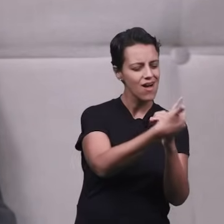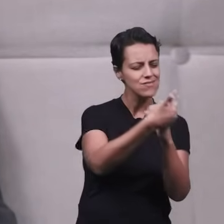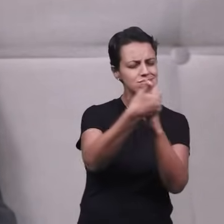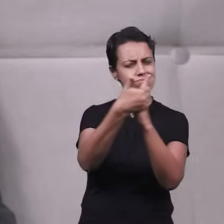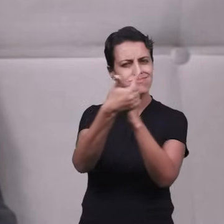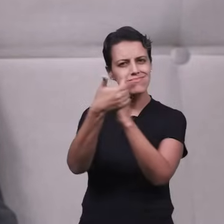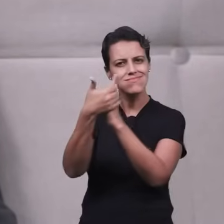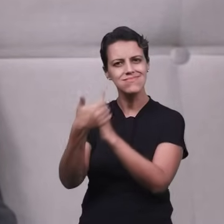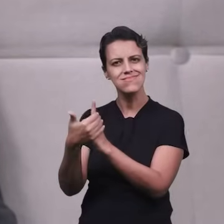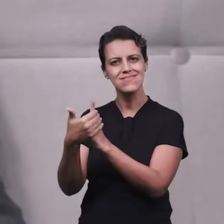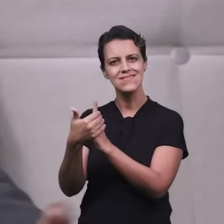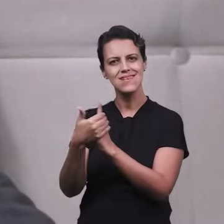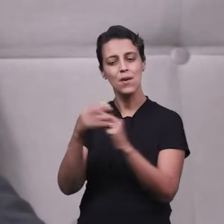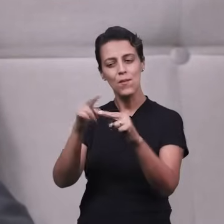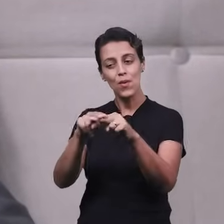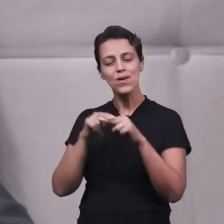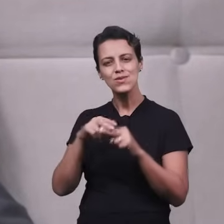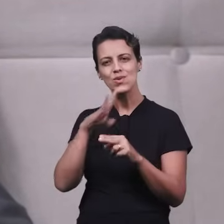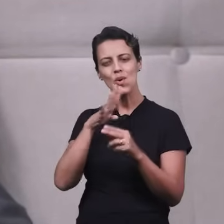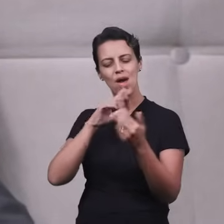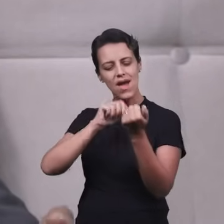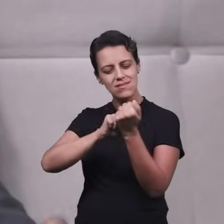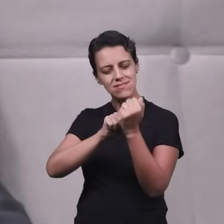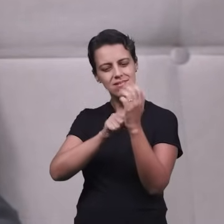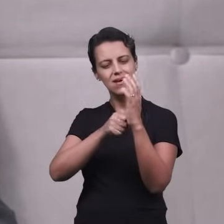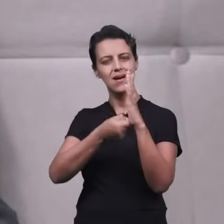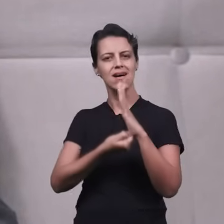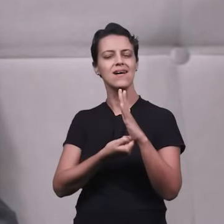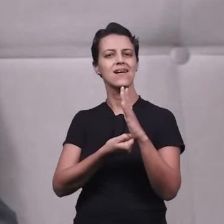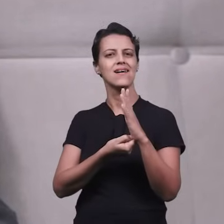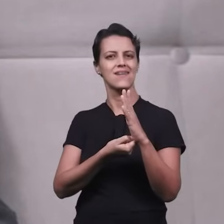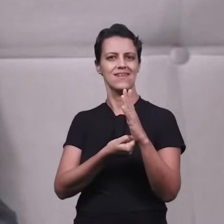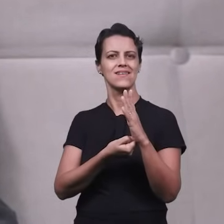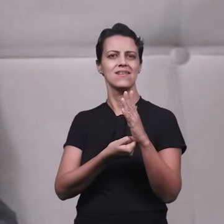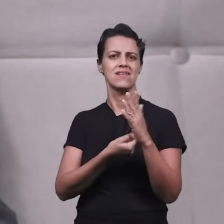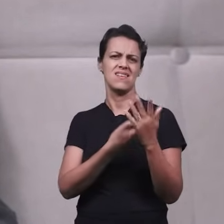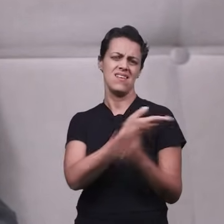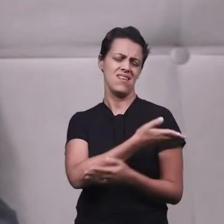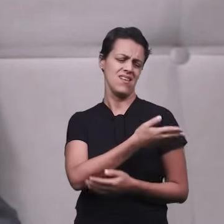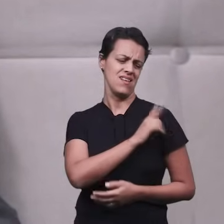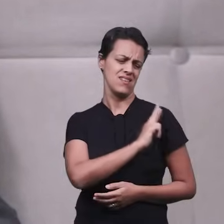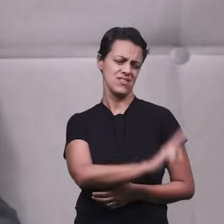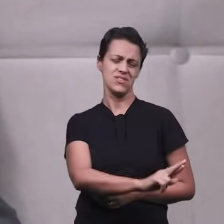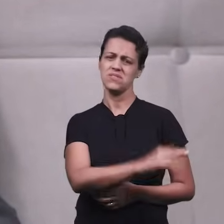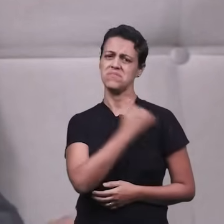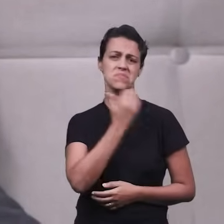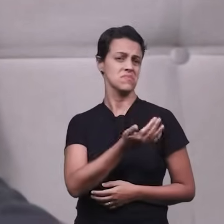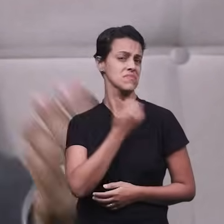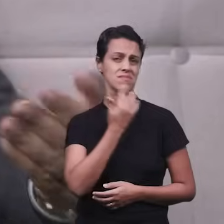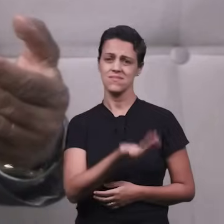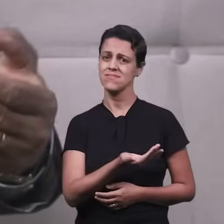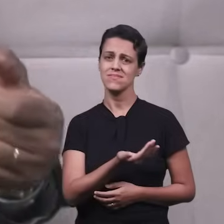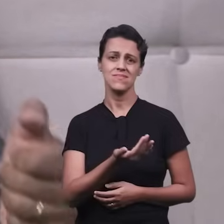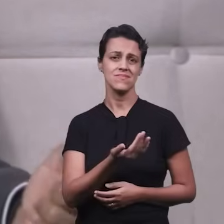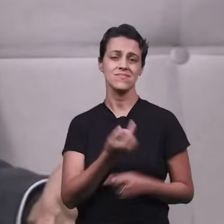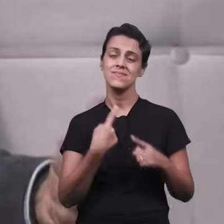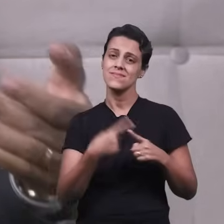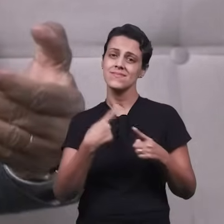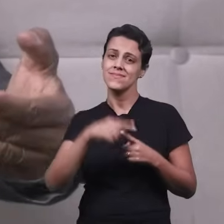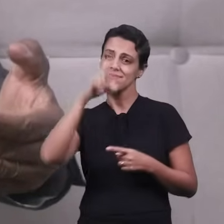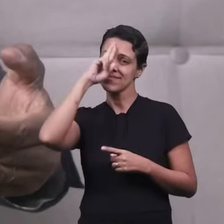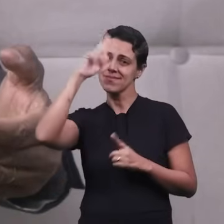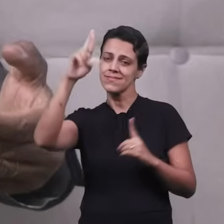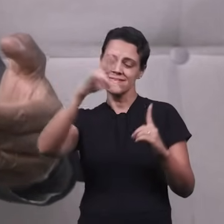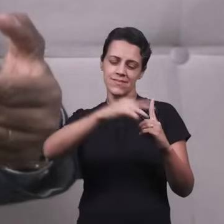né? Que a tradição, a religião, com a sua razão, com a razão não consegue chegar, porque é o Senhor que conduz. É